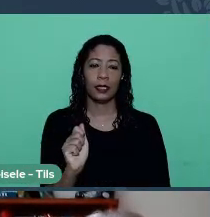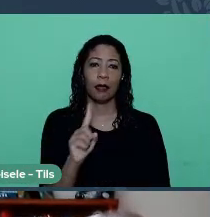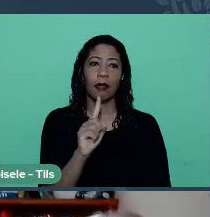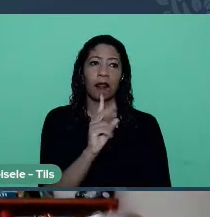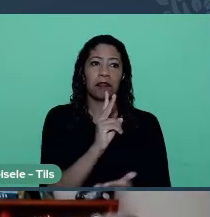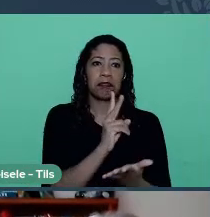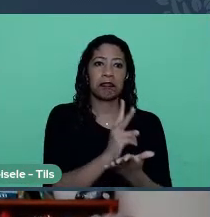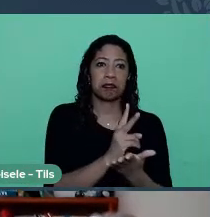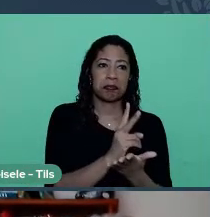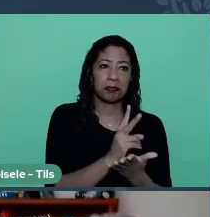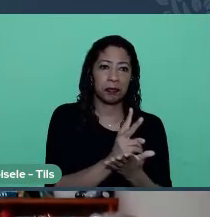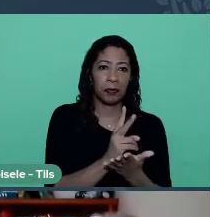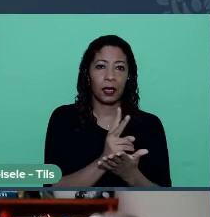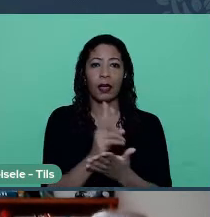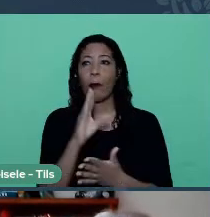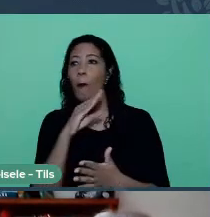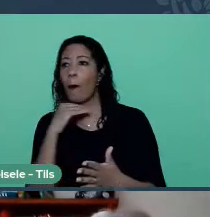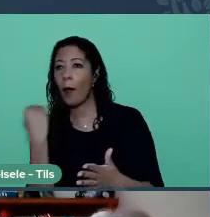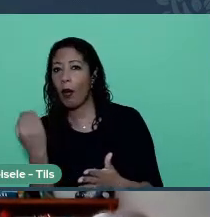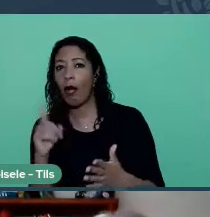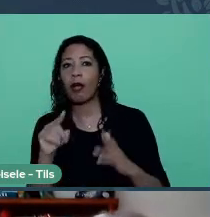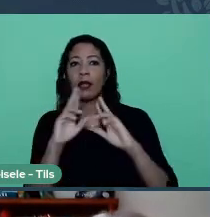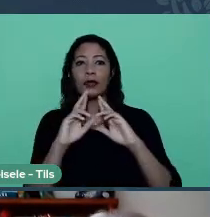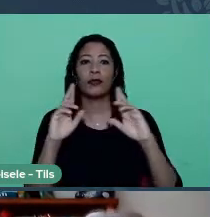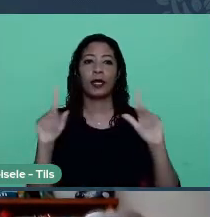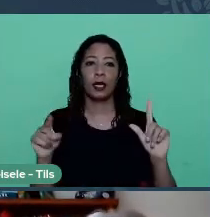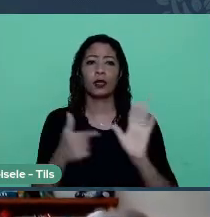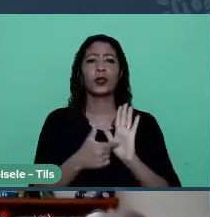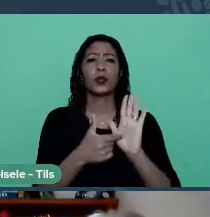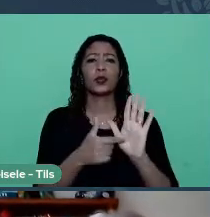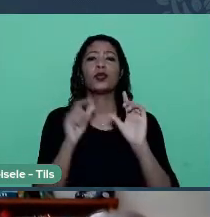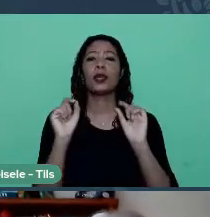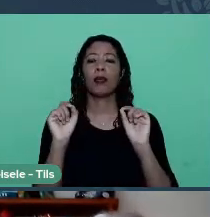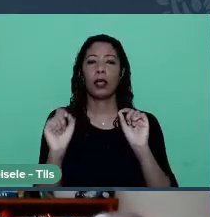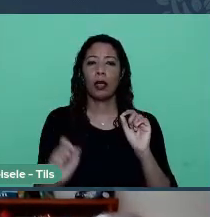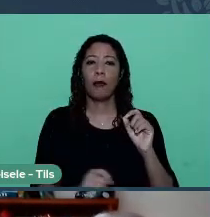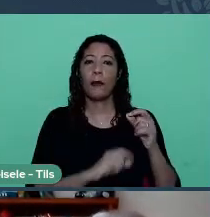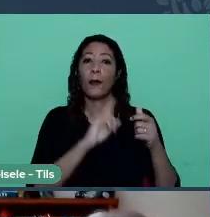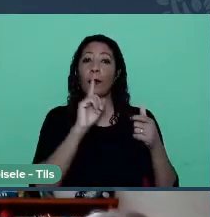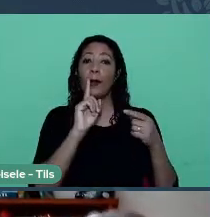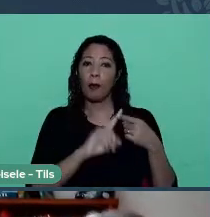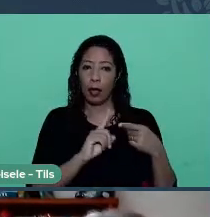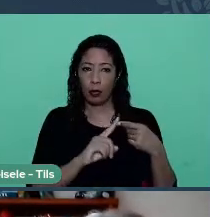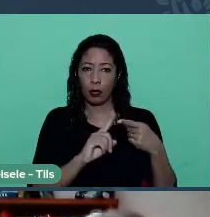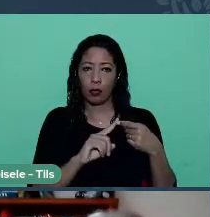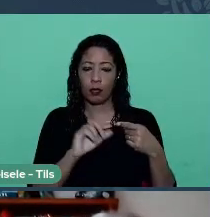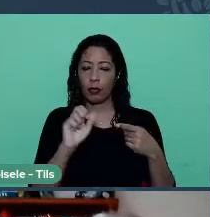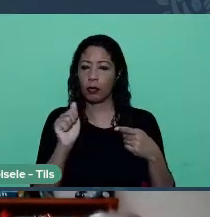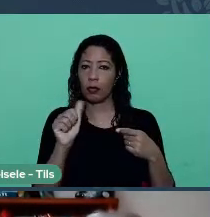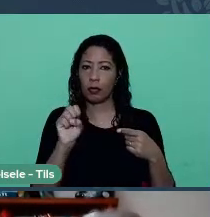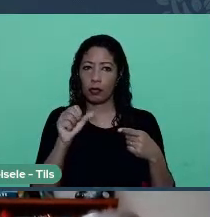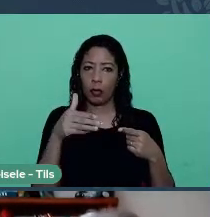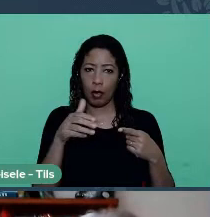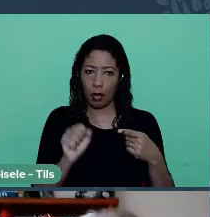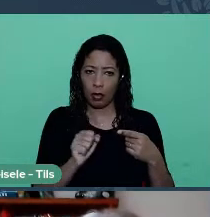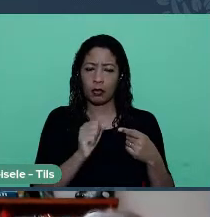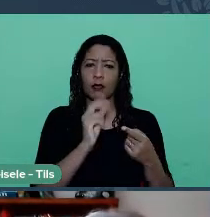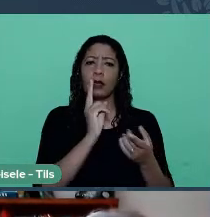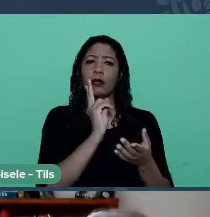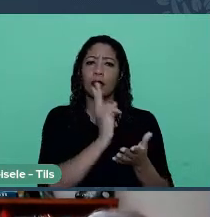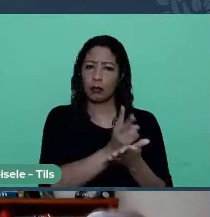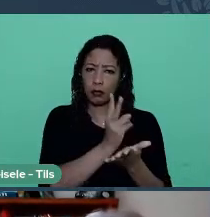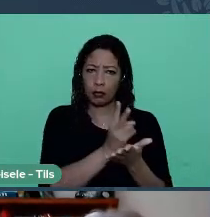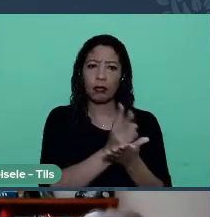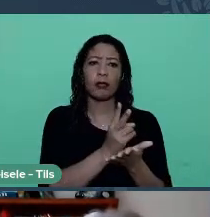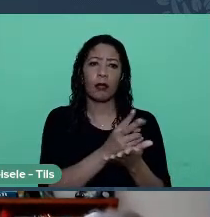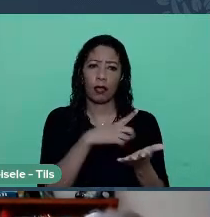O que eu quero mostrar nesse diapositivo? A ideia a asma é muito frequente, então